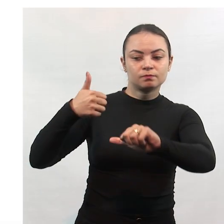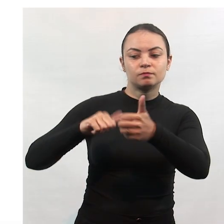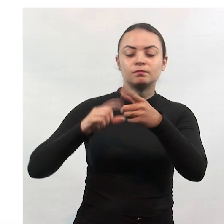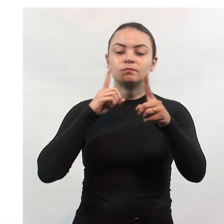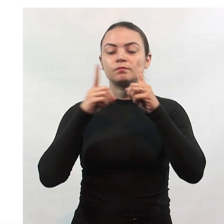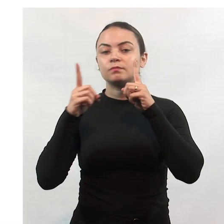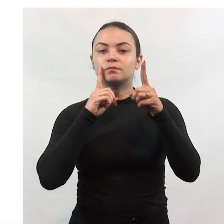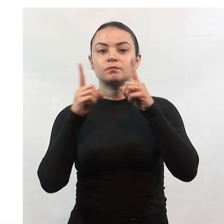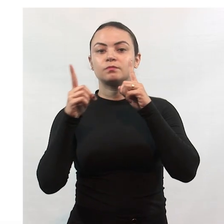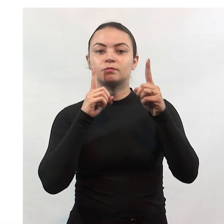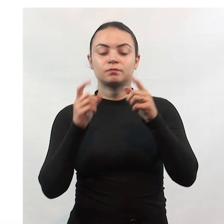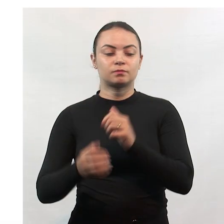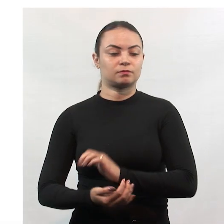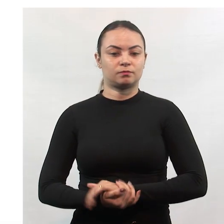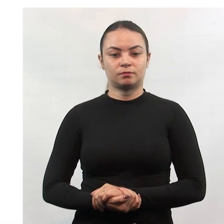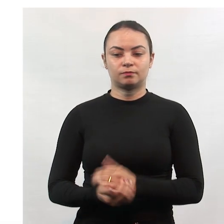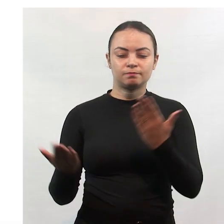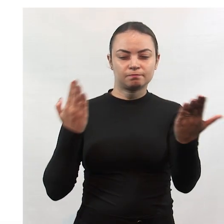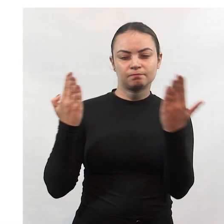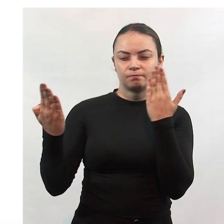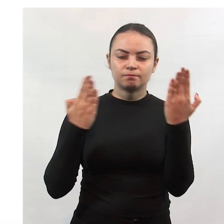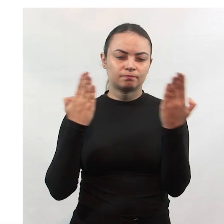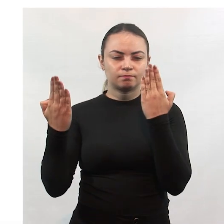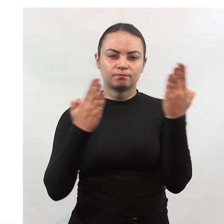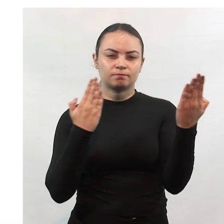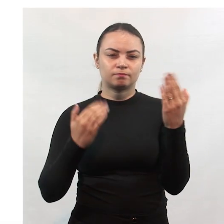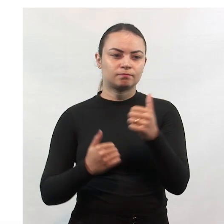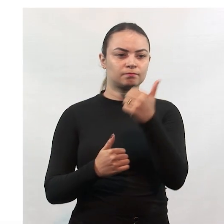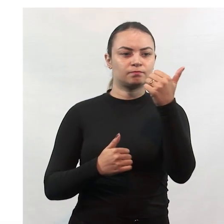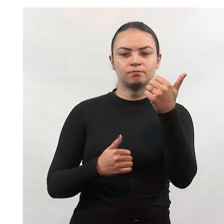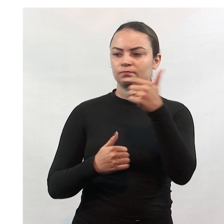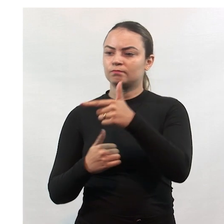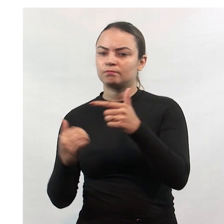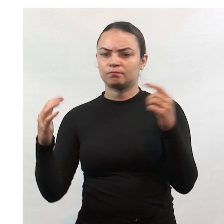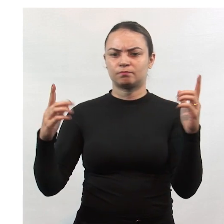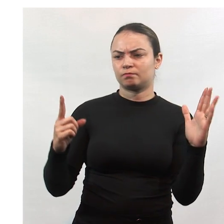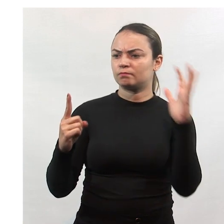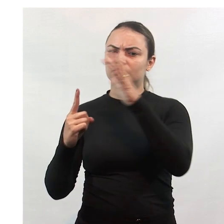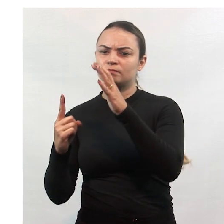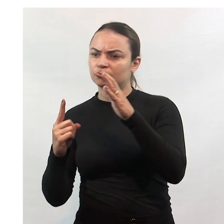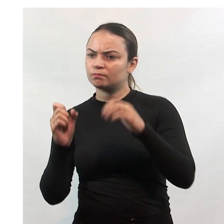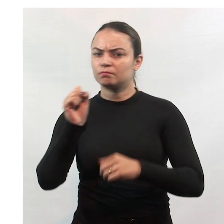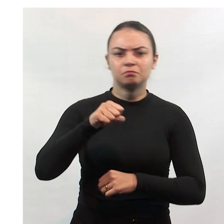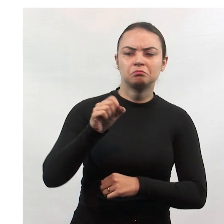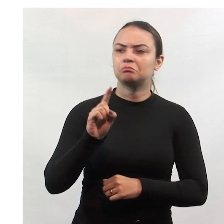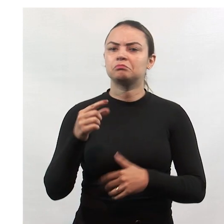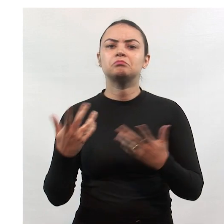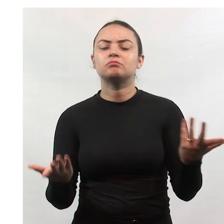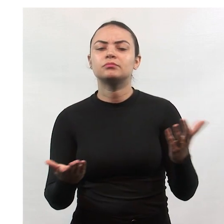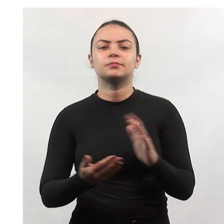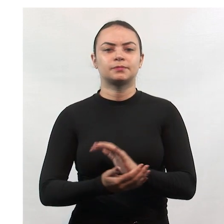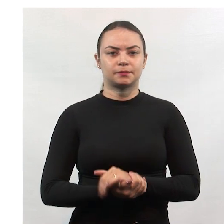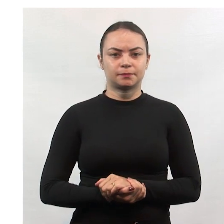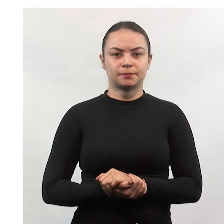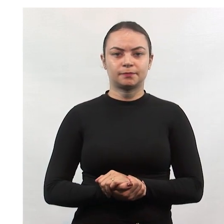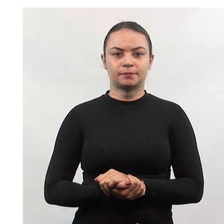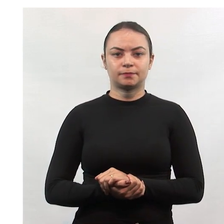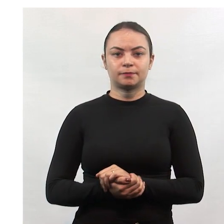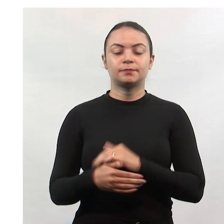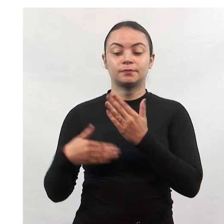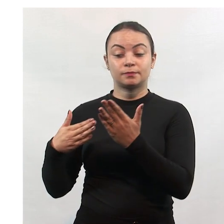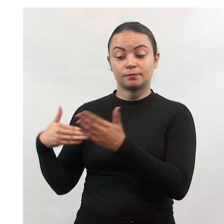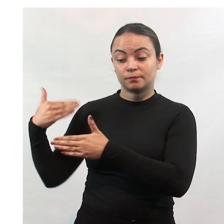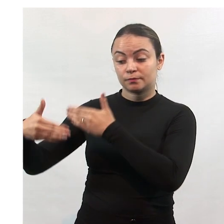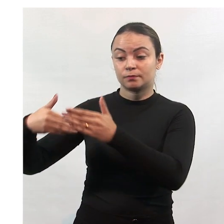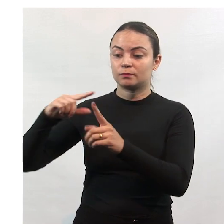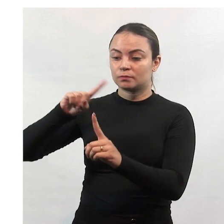Vamos avançando. Construção de hipóteses. Como eu falei anteriormente, são respostas provisórias